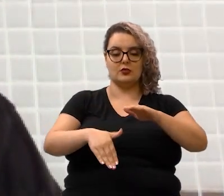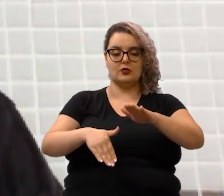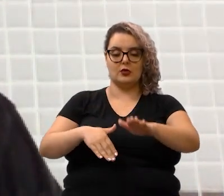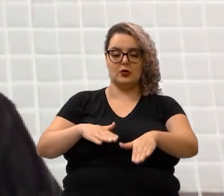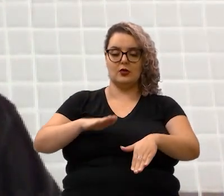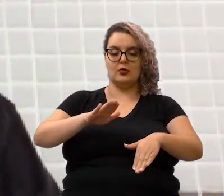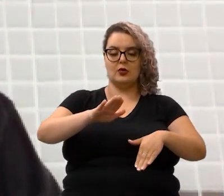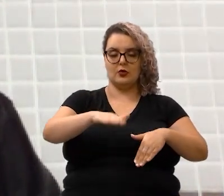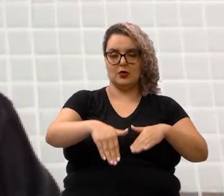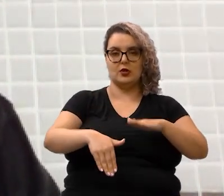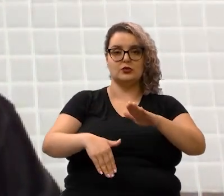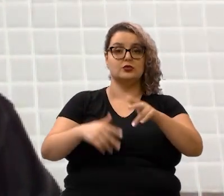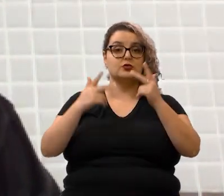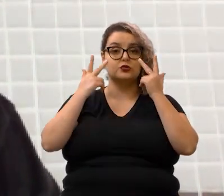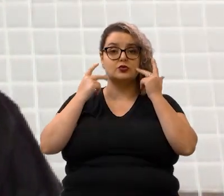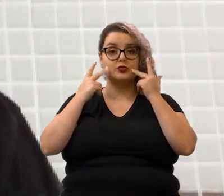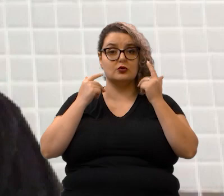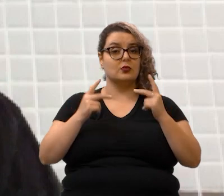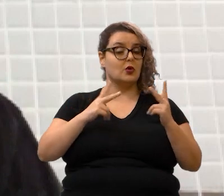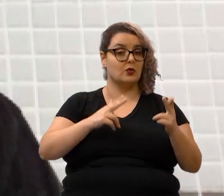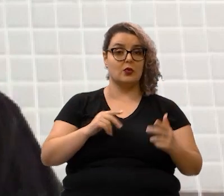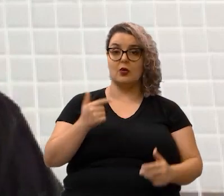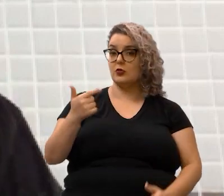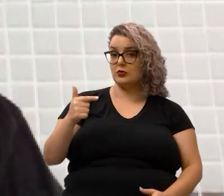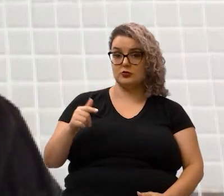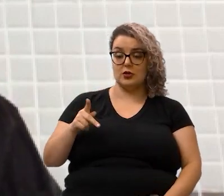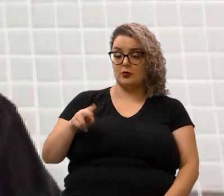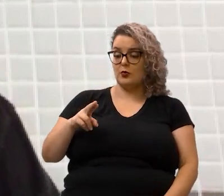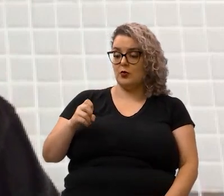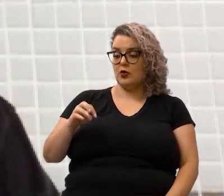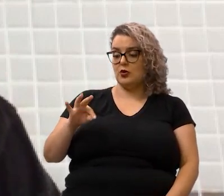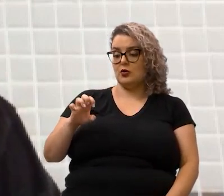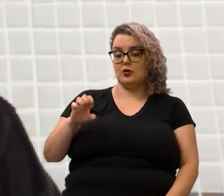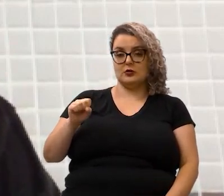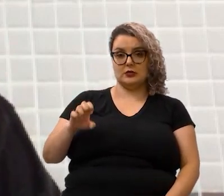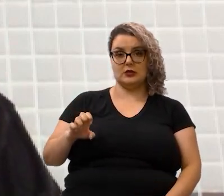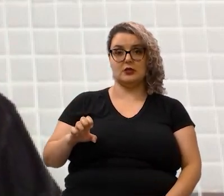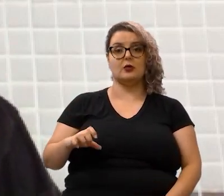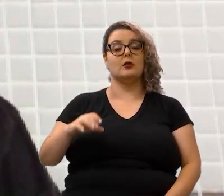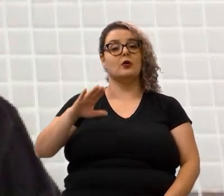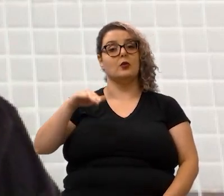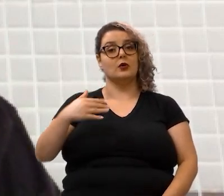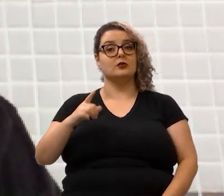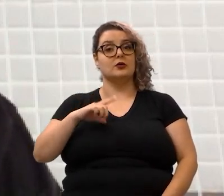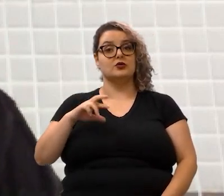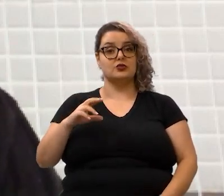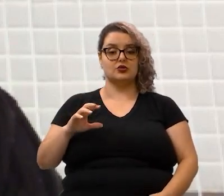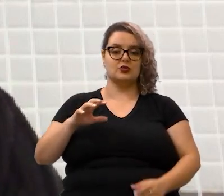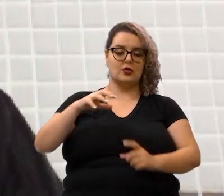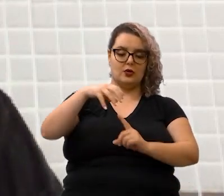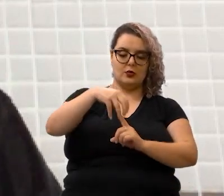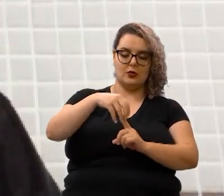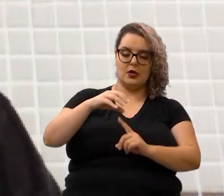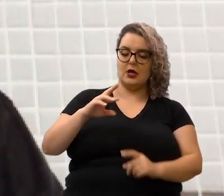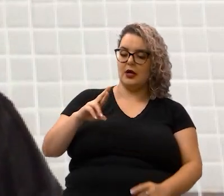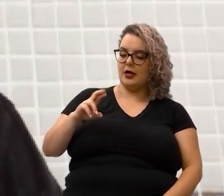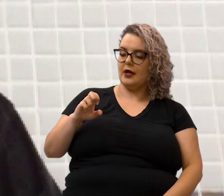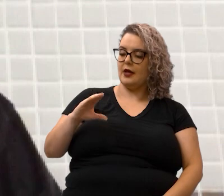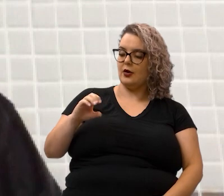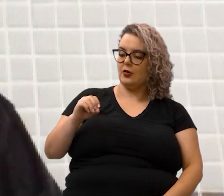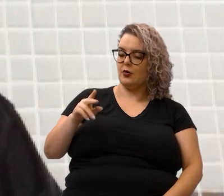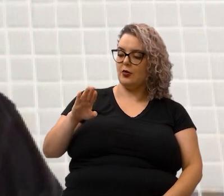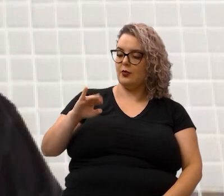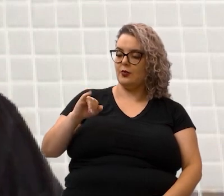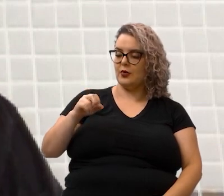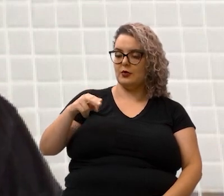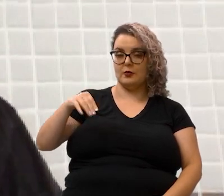normal, igual ao paciente que não tem prótese. Quando ele tem a prótese de Resurface ou de recobrimento, você faz o estudo da